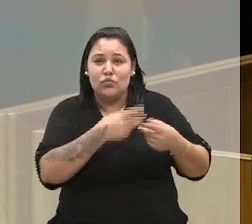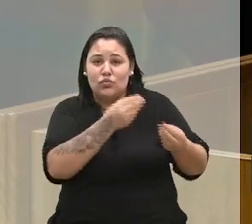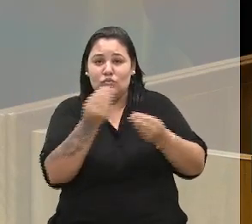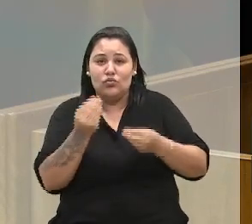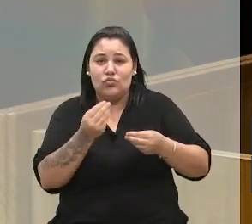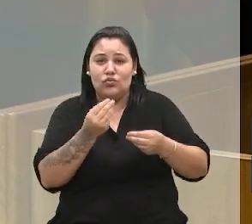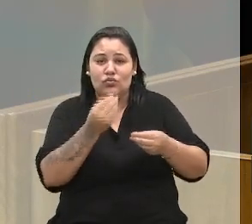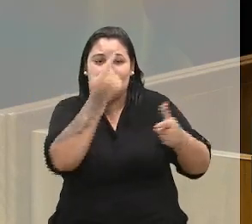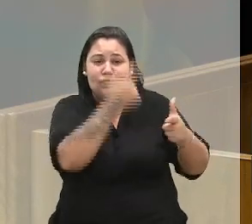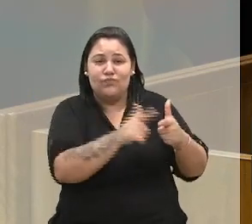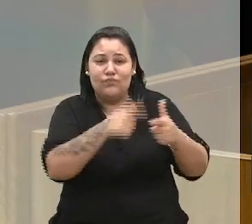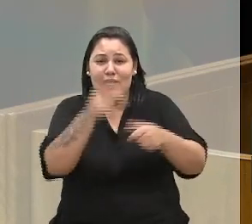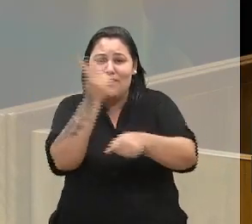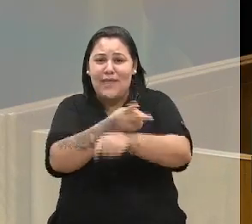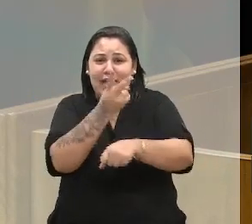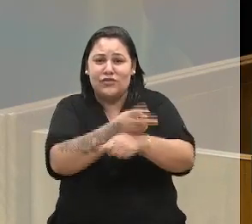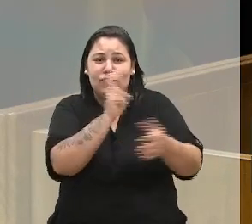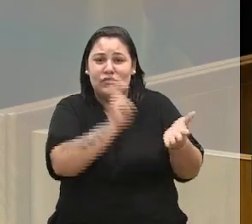tanques de contenção.